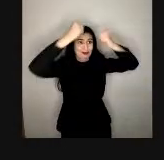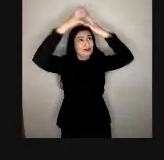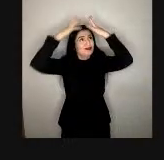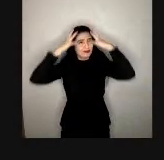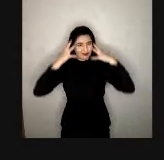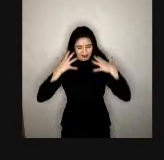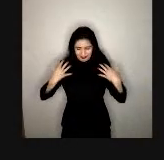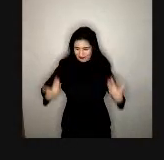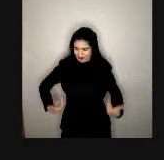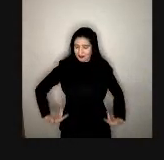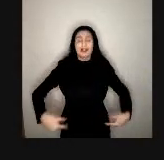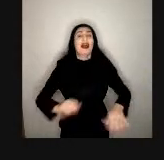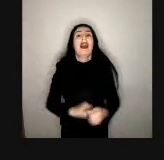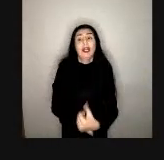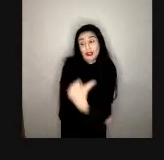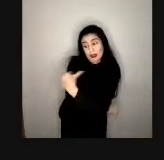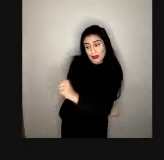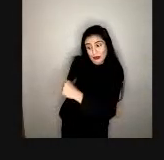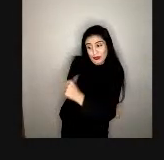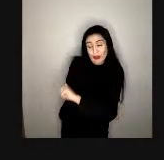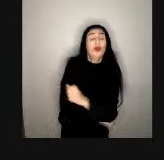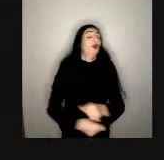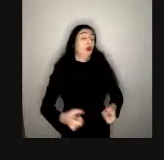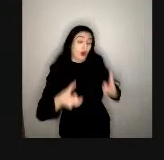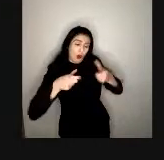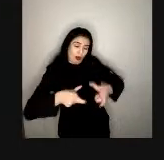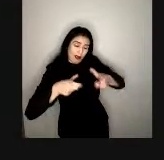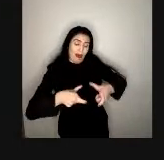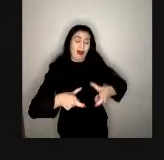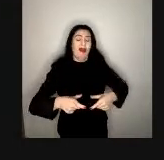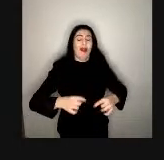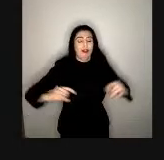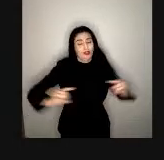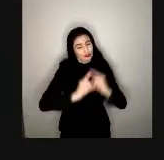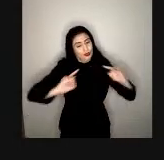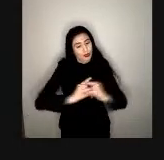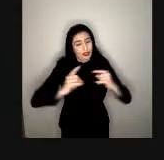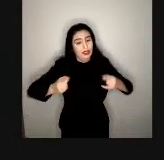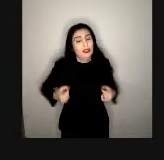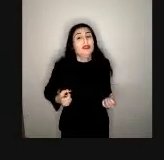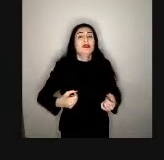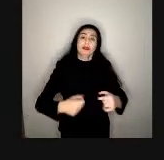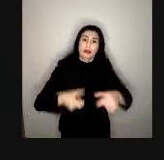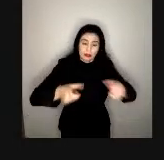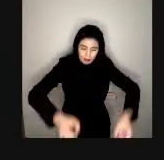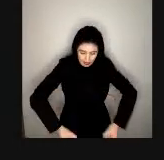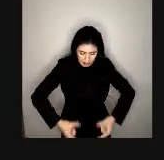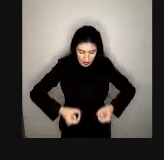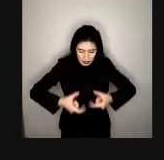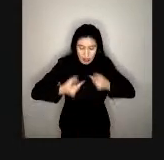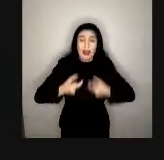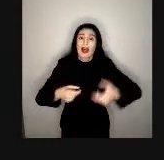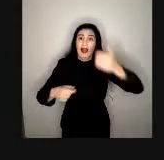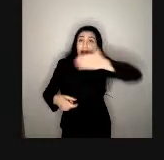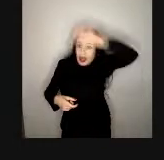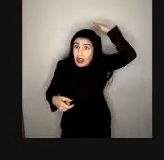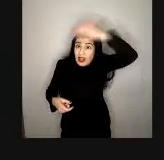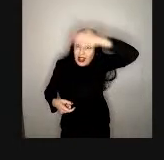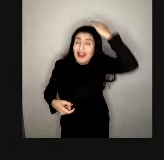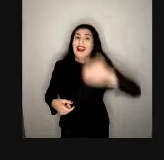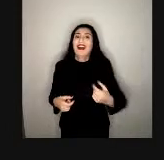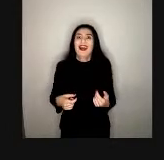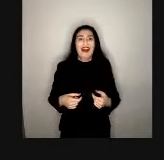Nacional do Câncer, no Rio de Janeiro, e a gente acompanhou aquela pessoa que estava muito mal, porque estava carequinha, e que ganhou uma peruca e saiu de